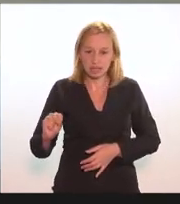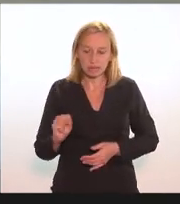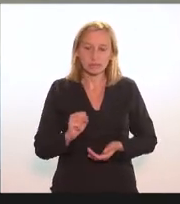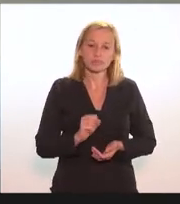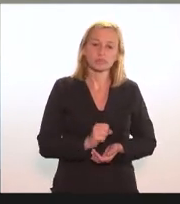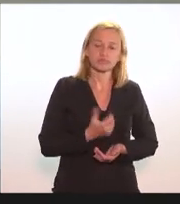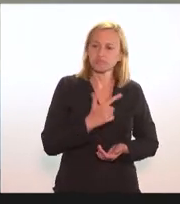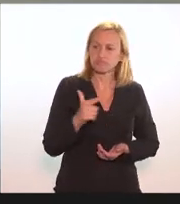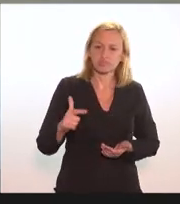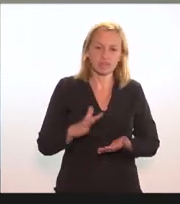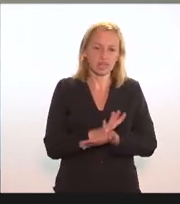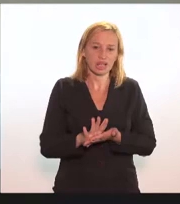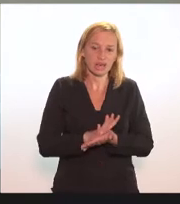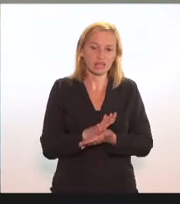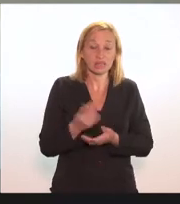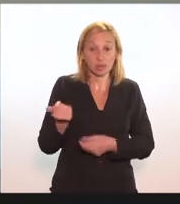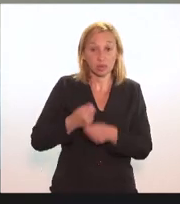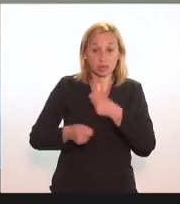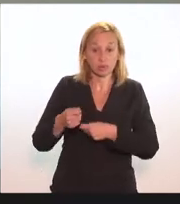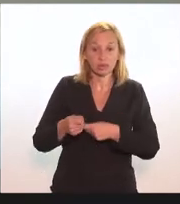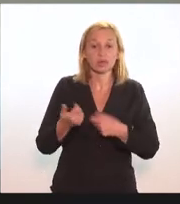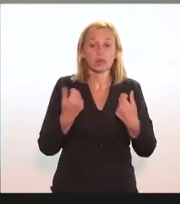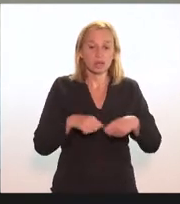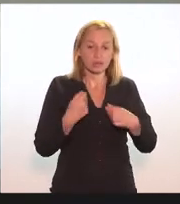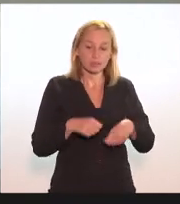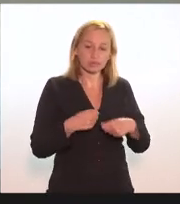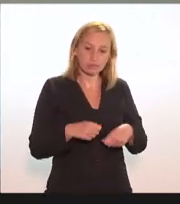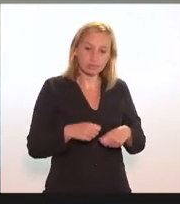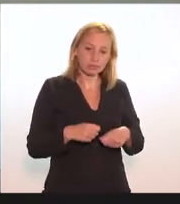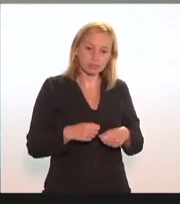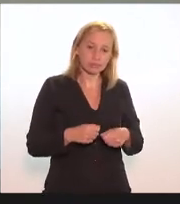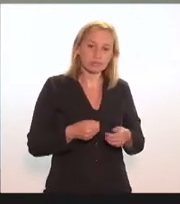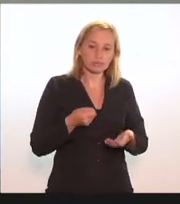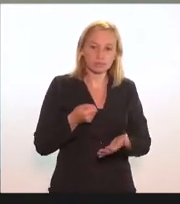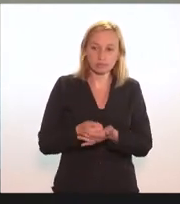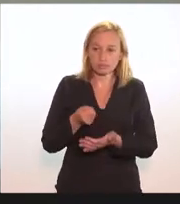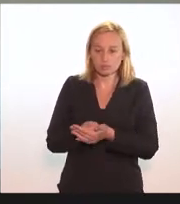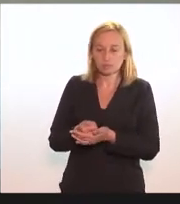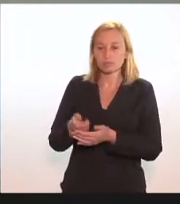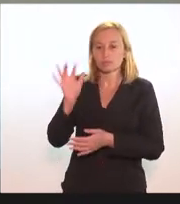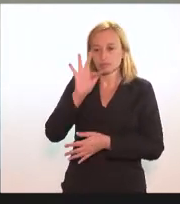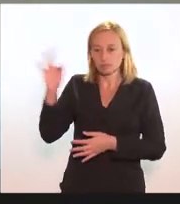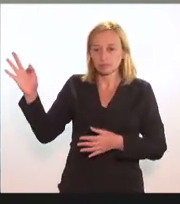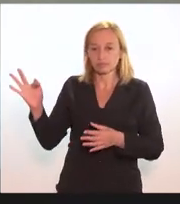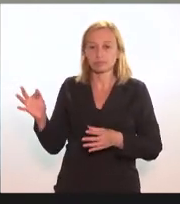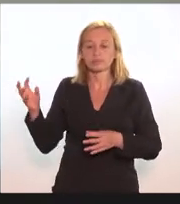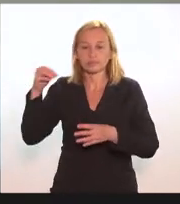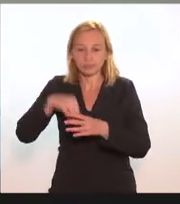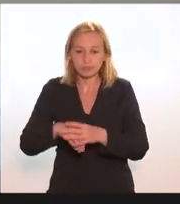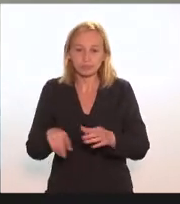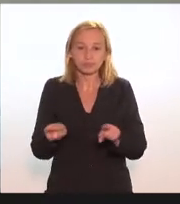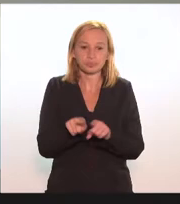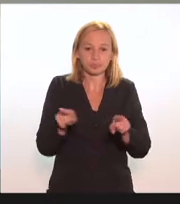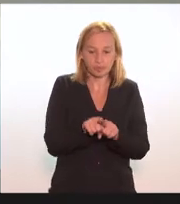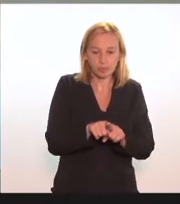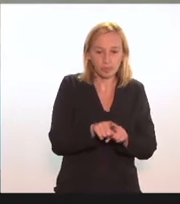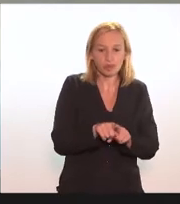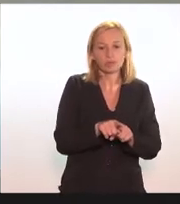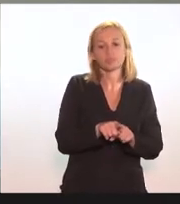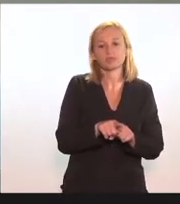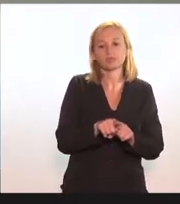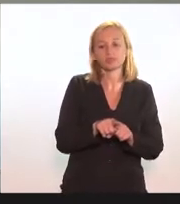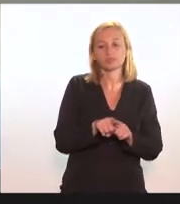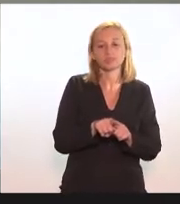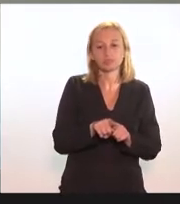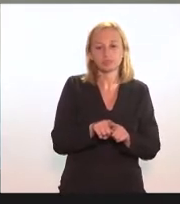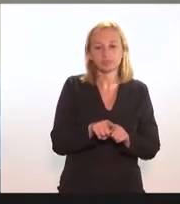Isso não existe no ambiente econômico ainda. A gente tem que brigar em âmbito federal para que isso entre na nomenclatura comum do Mercosul,